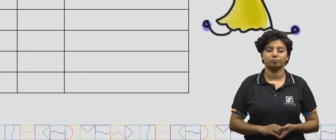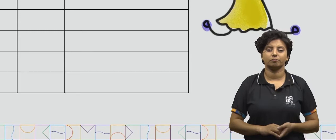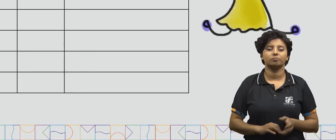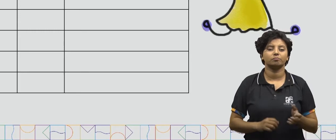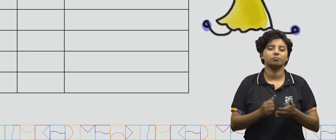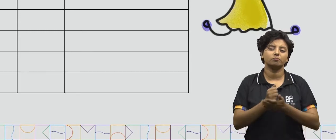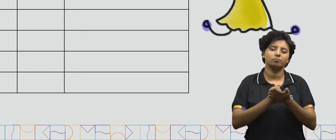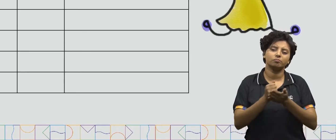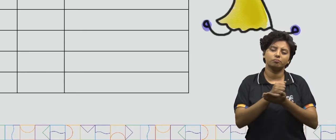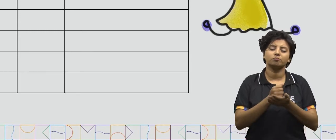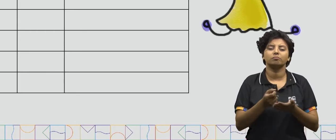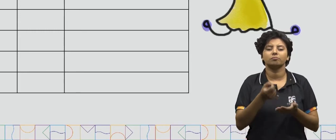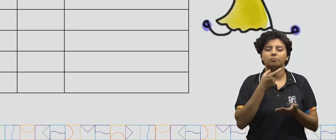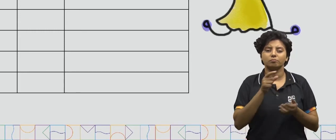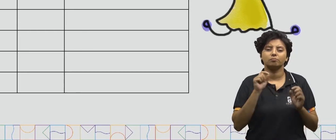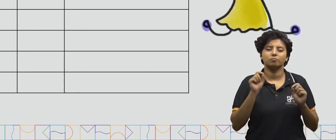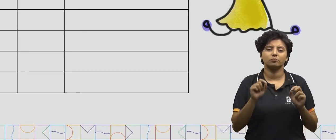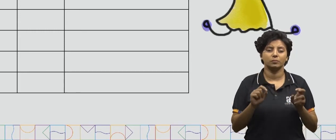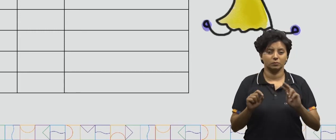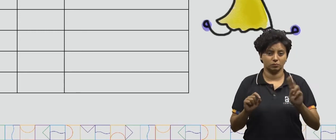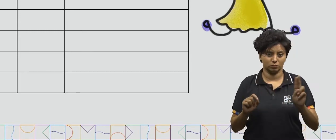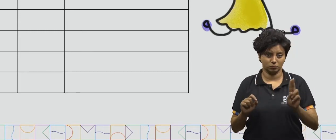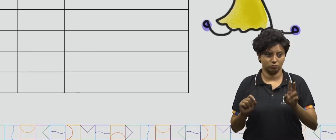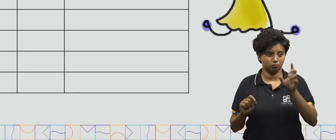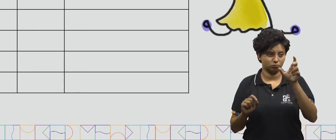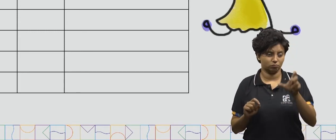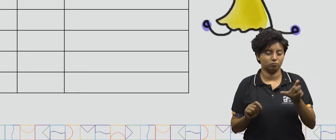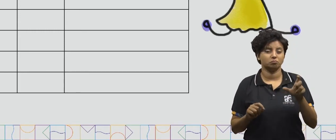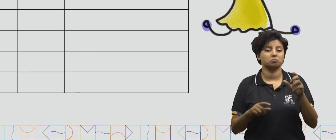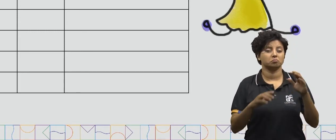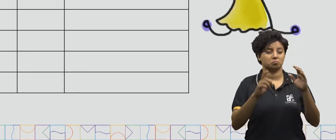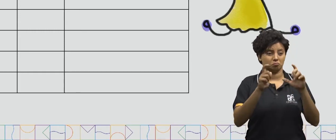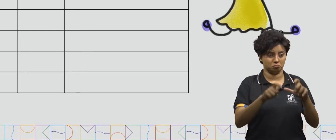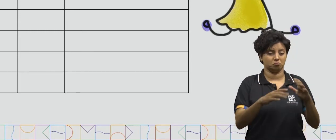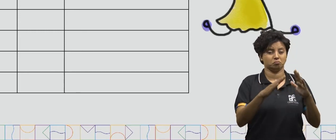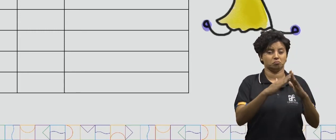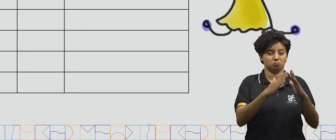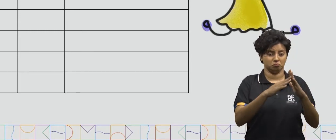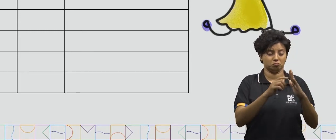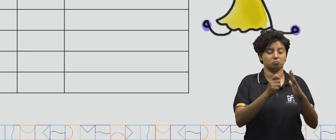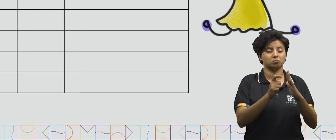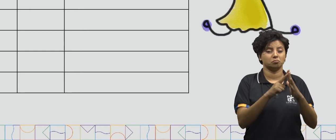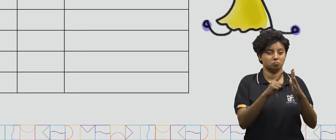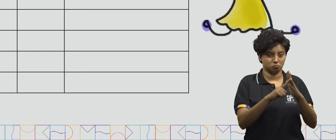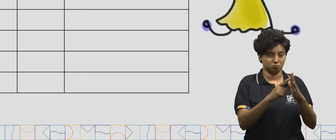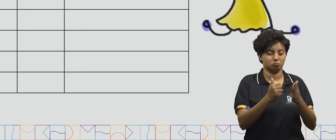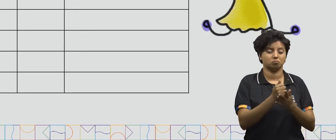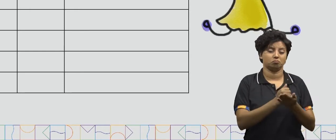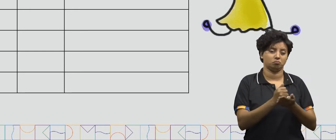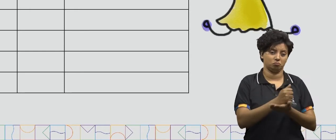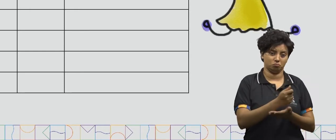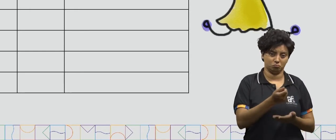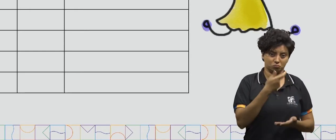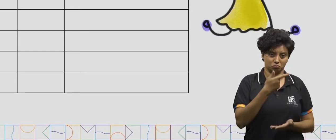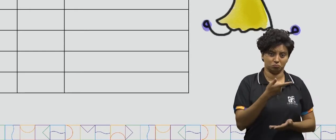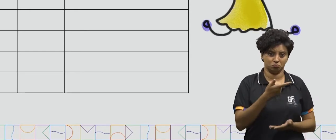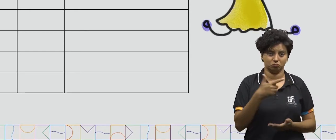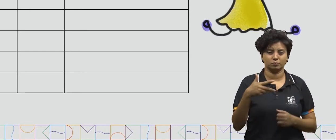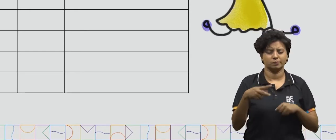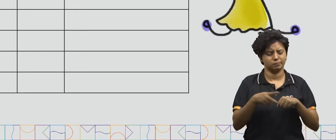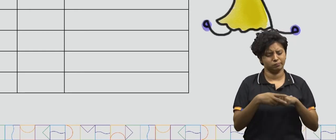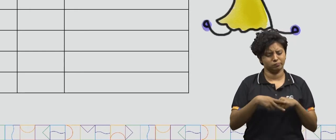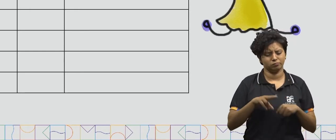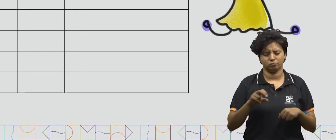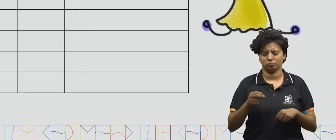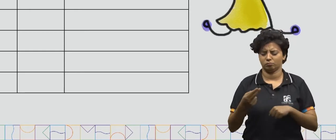A palavra farmácia é o nome dado a uma loja que vende medicamentos e remédios. Farmácia é